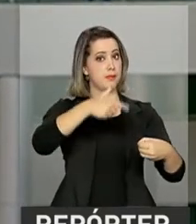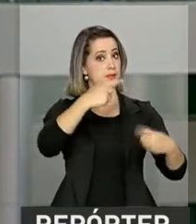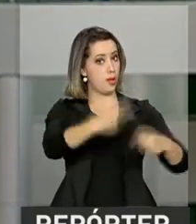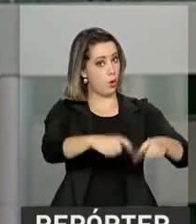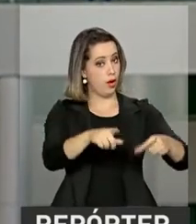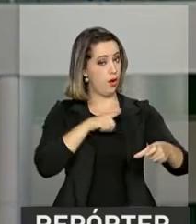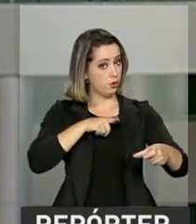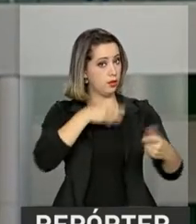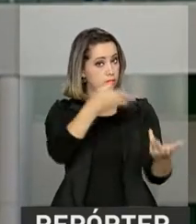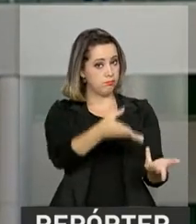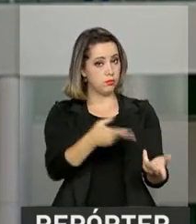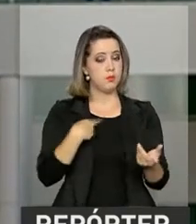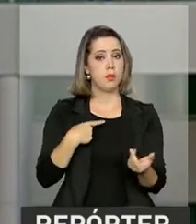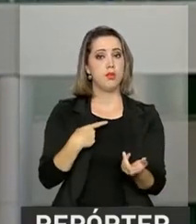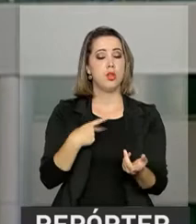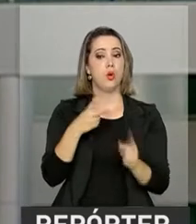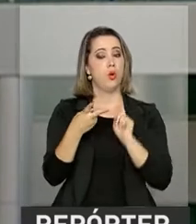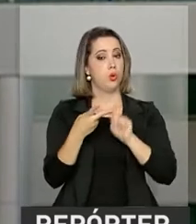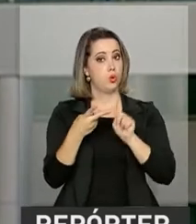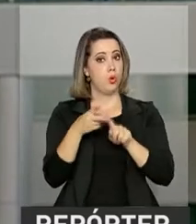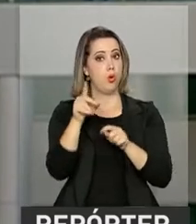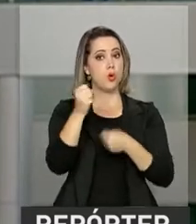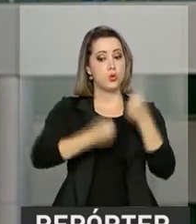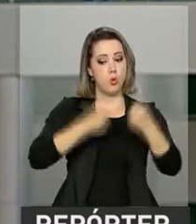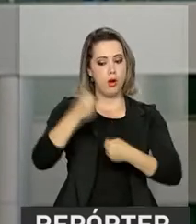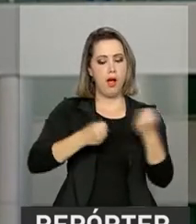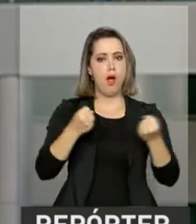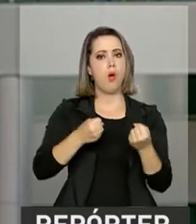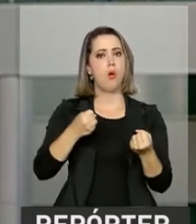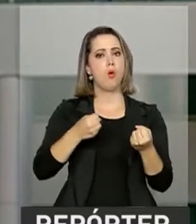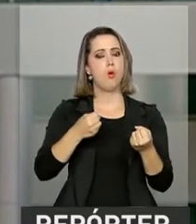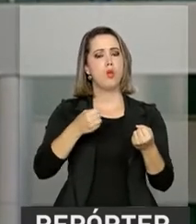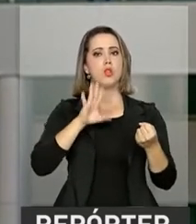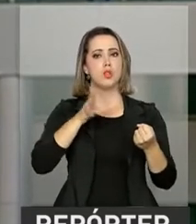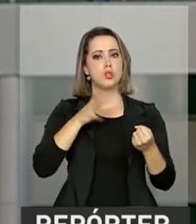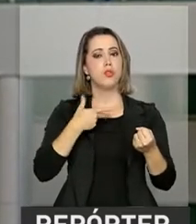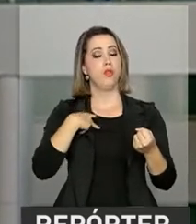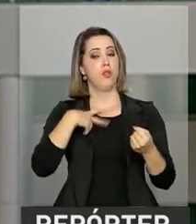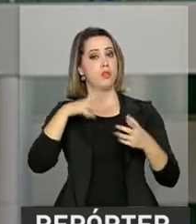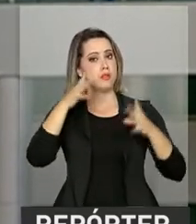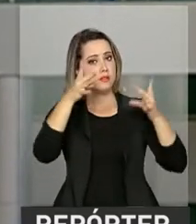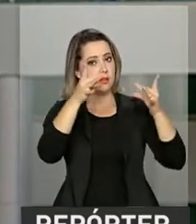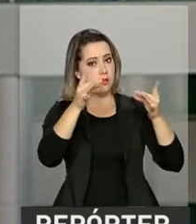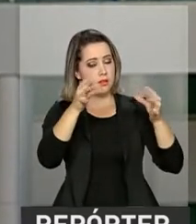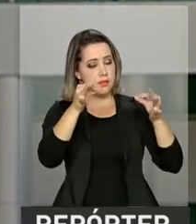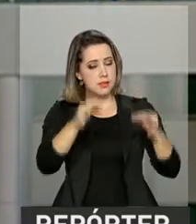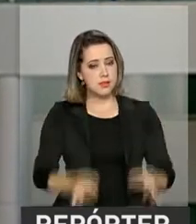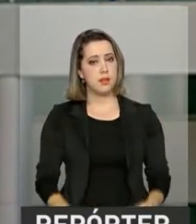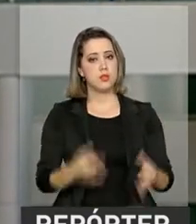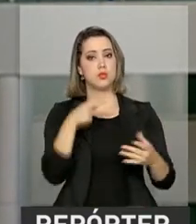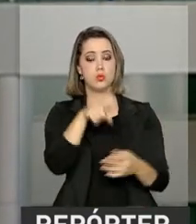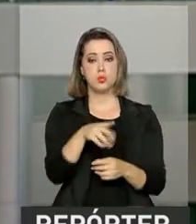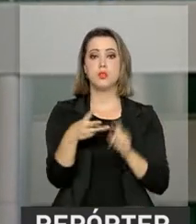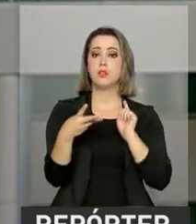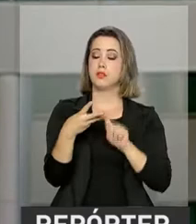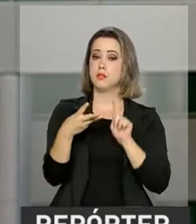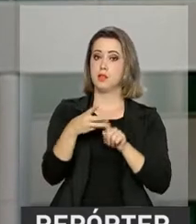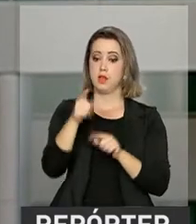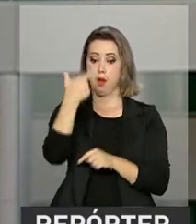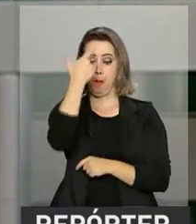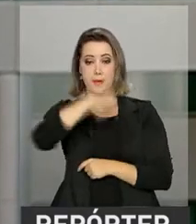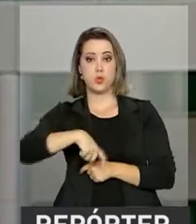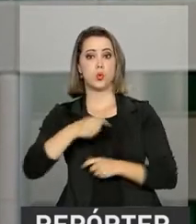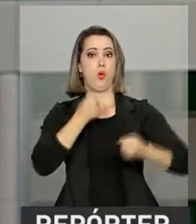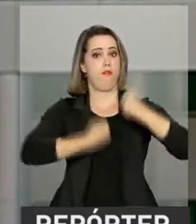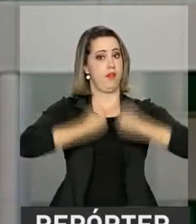outra o seu equipamento seu veículo i30 em condições de fazer aquela viagem e por último você mesmo o motorista você tem está em condições físicas e